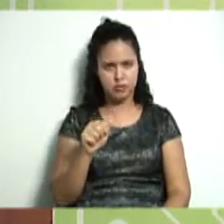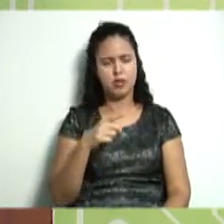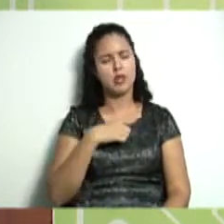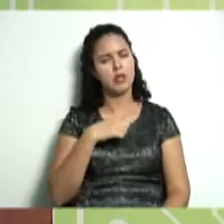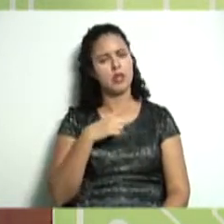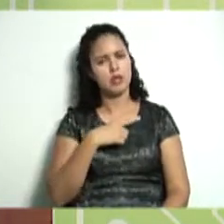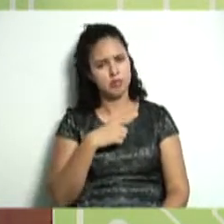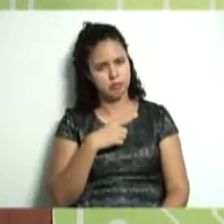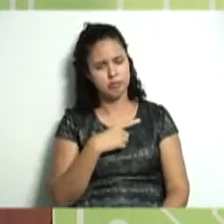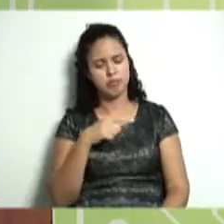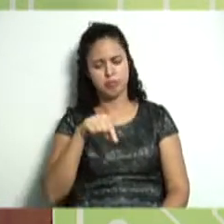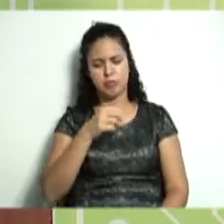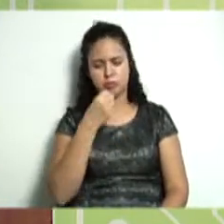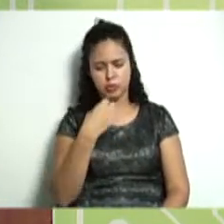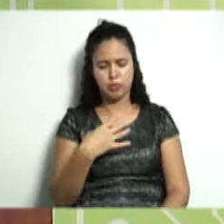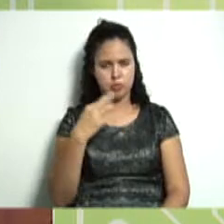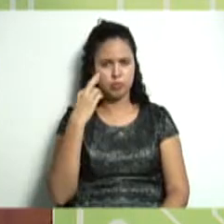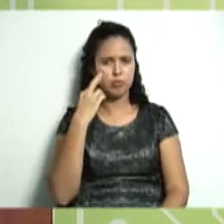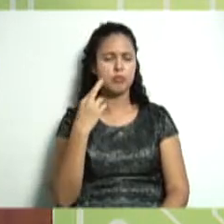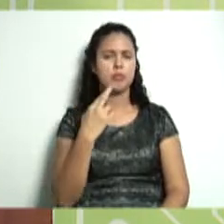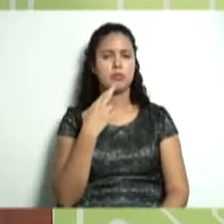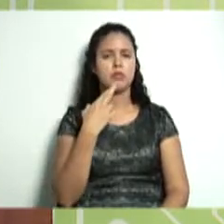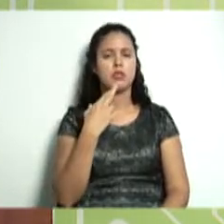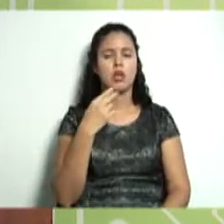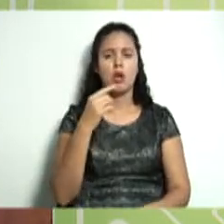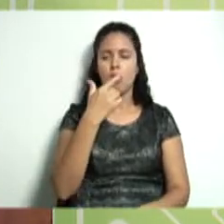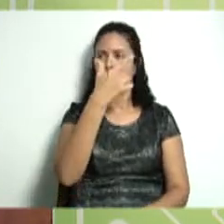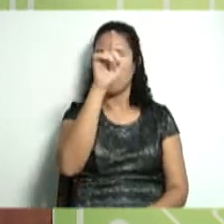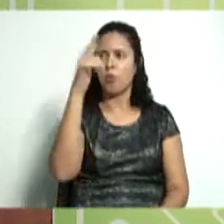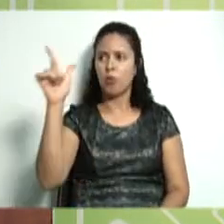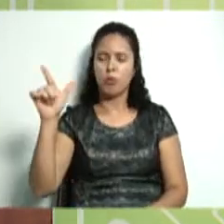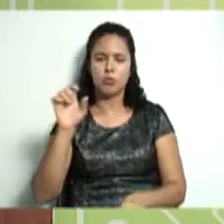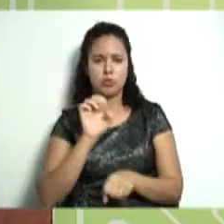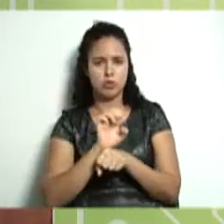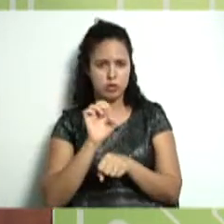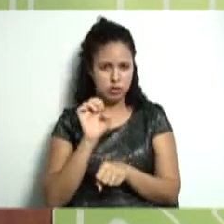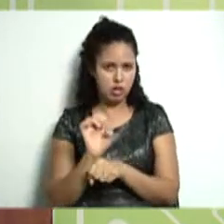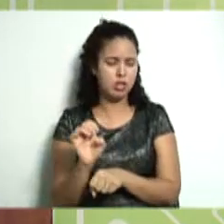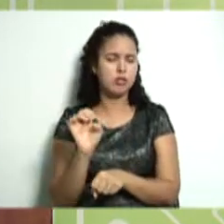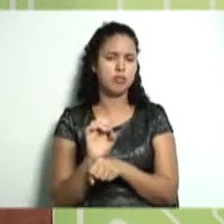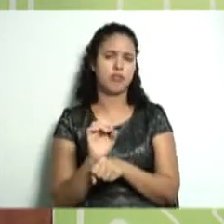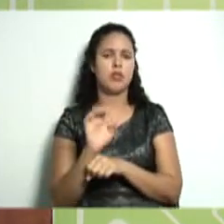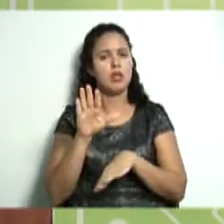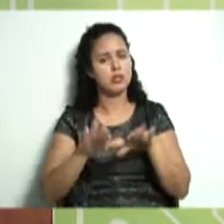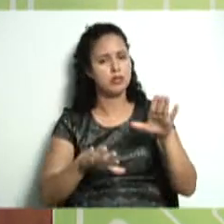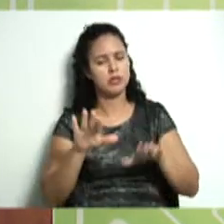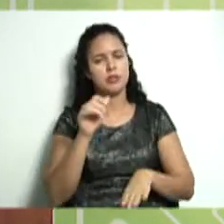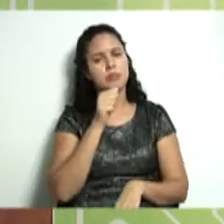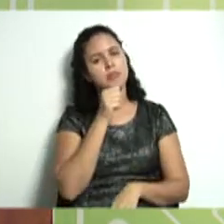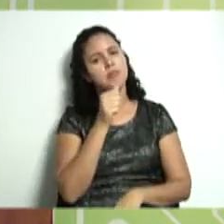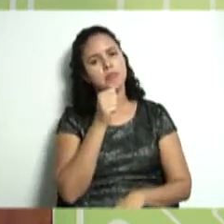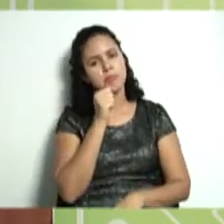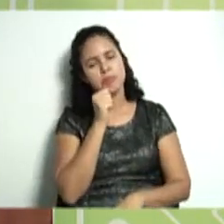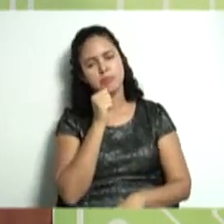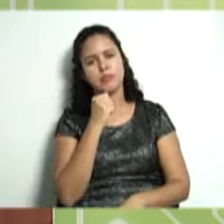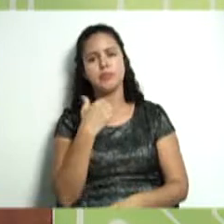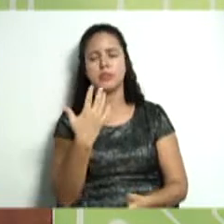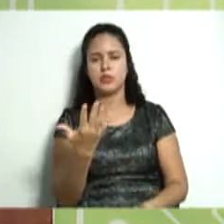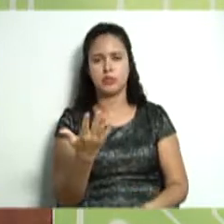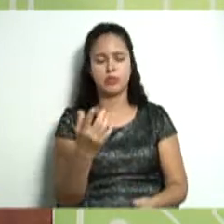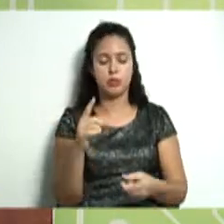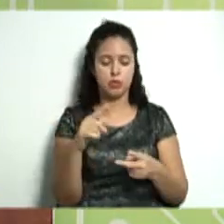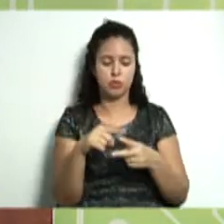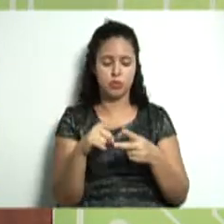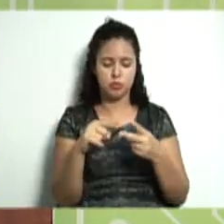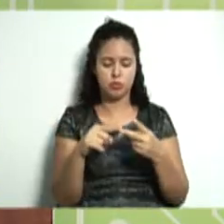essa atividade tão bem desempenhada como no nosso estado. Então, vejo, são duas oportunidades. Aquela em que